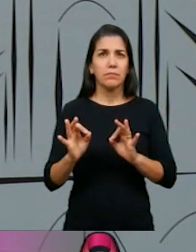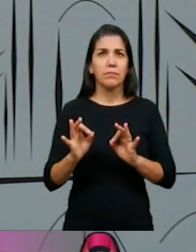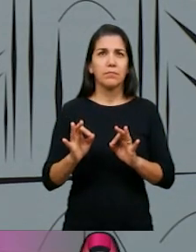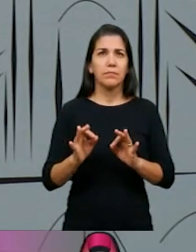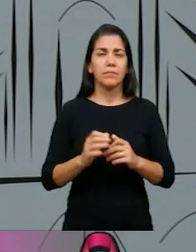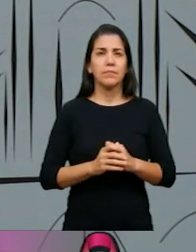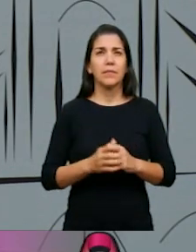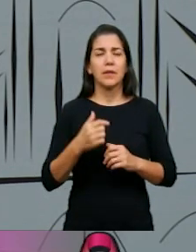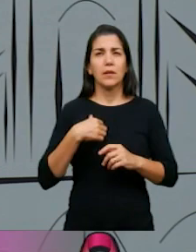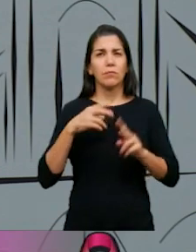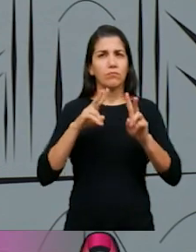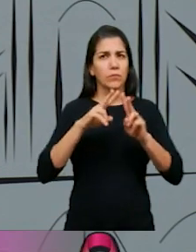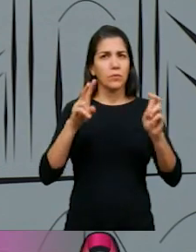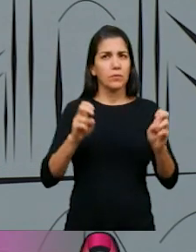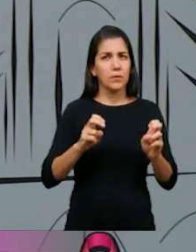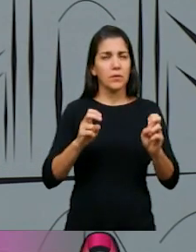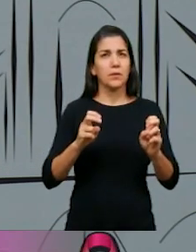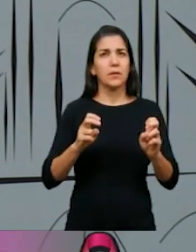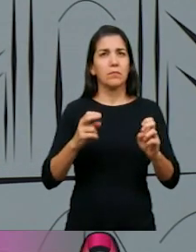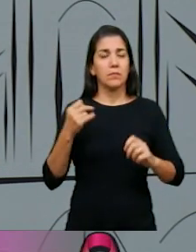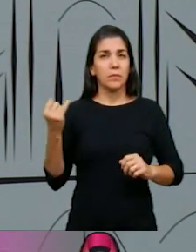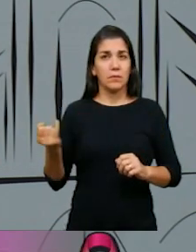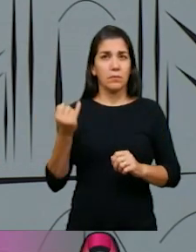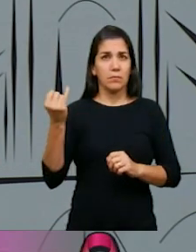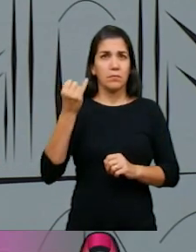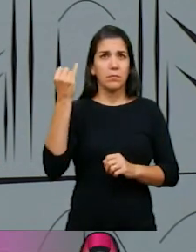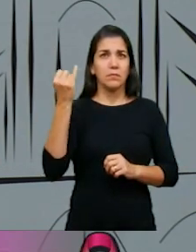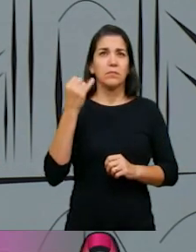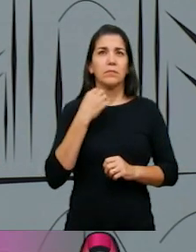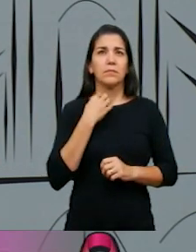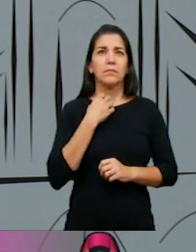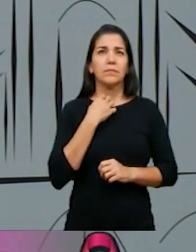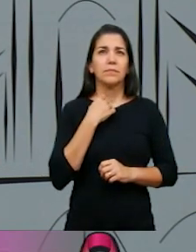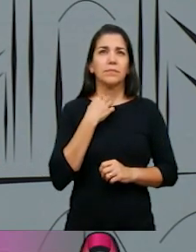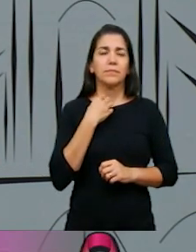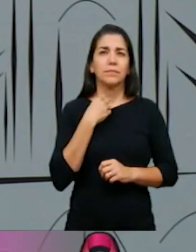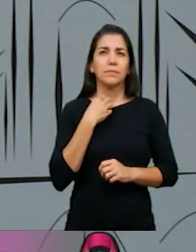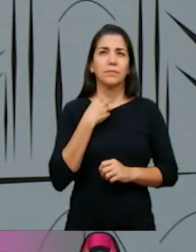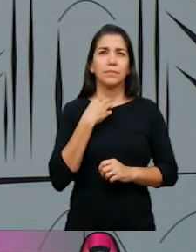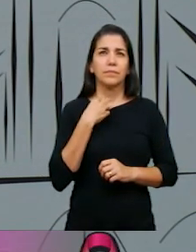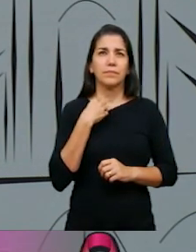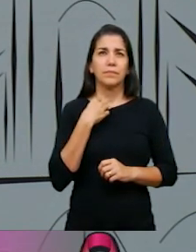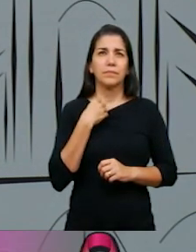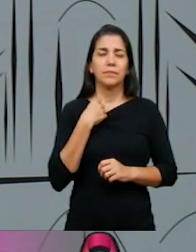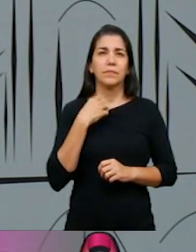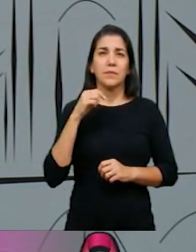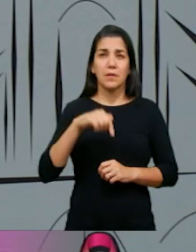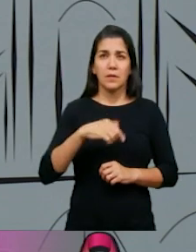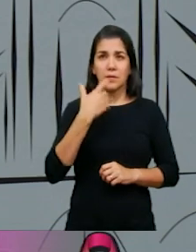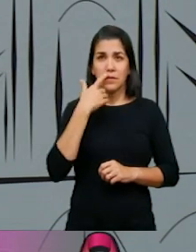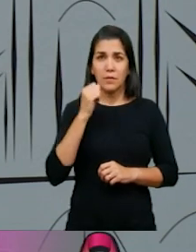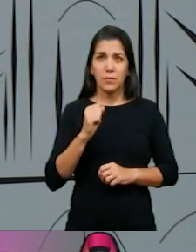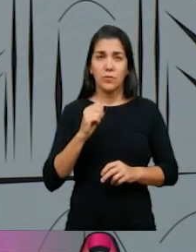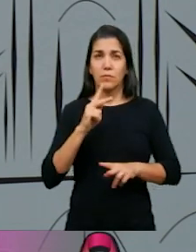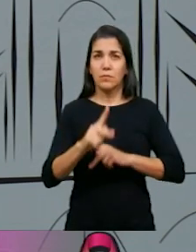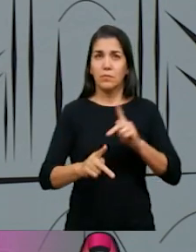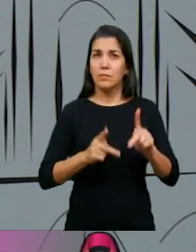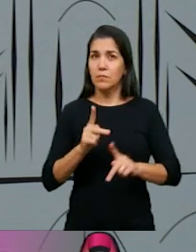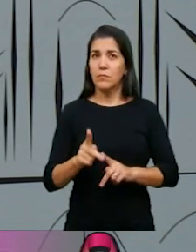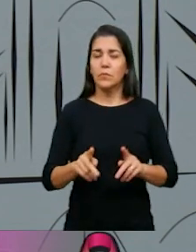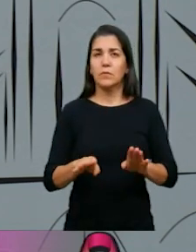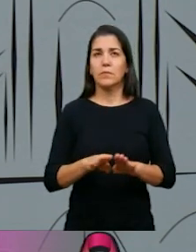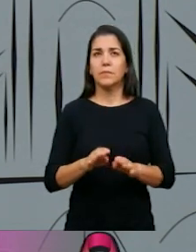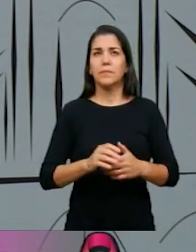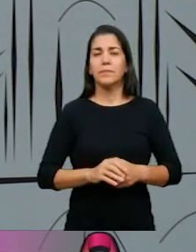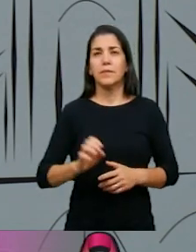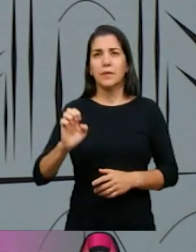tratar sobre alguns assuntos que considero bastante importantes para a nossa cidade e para a população. Bom, o